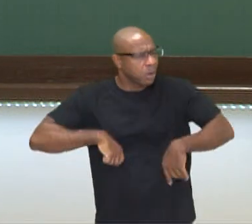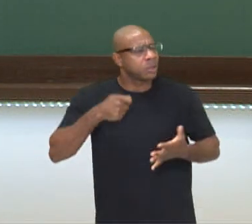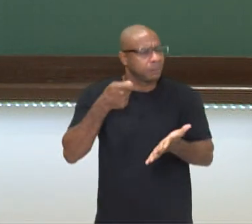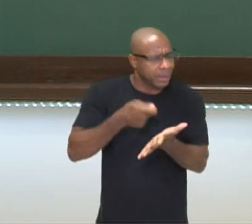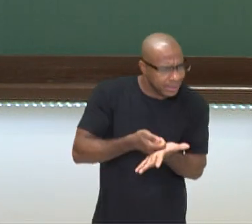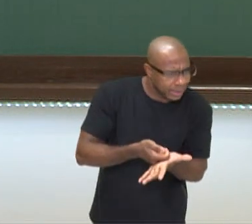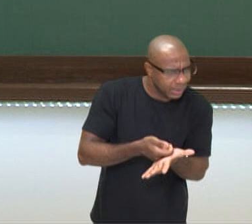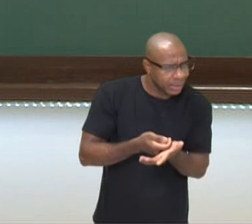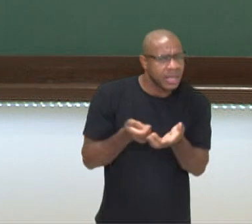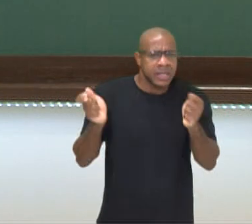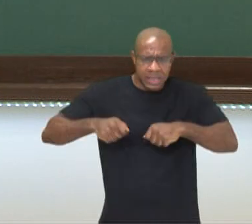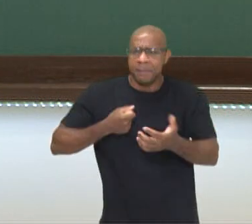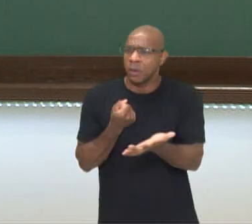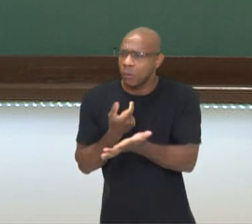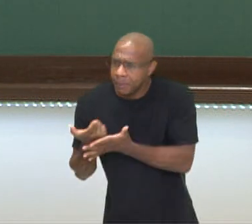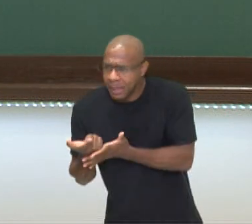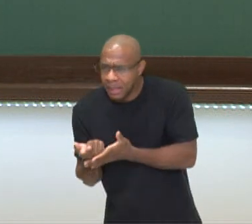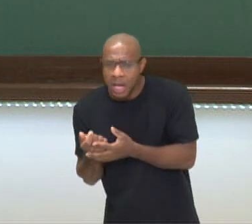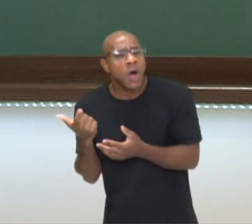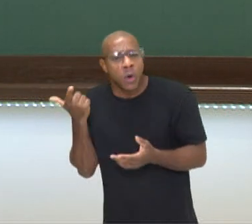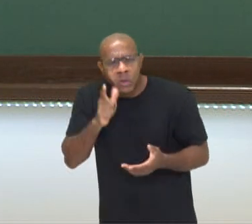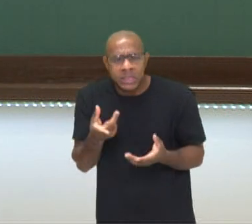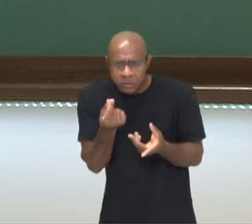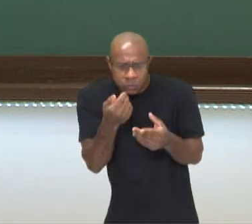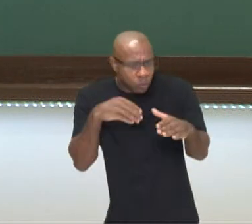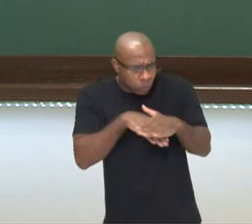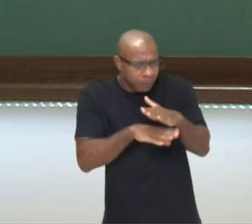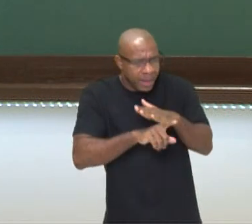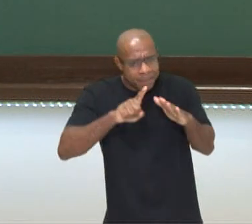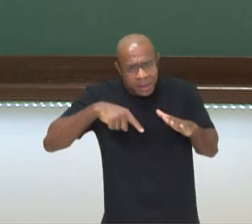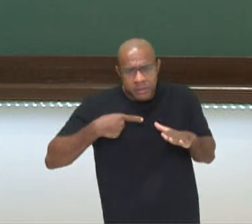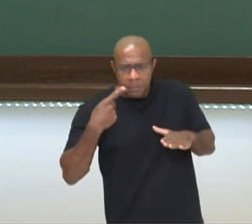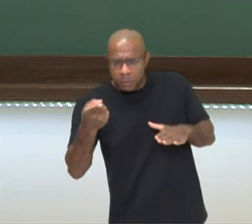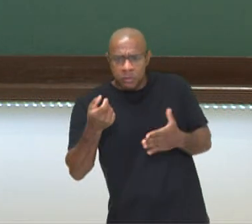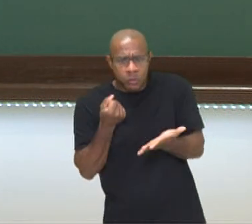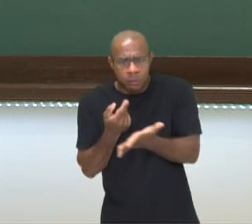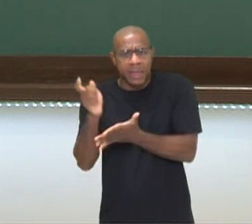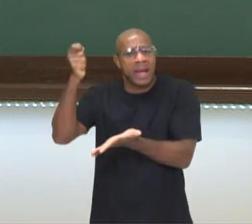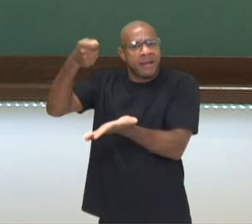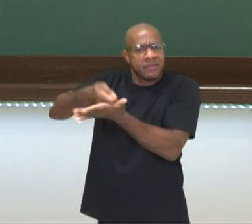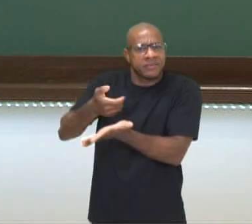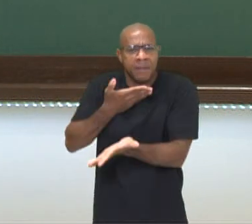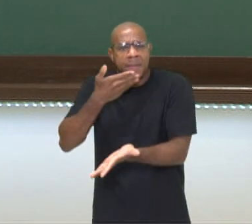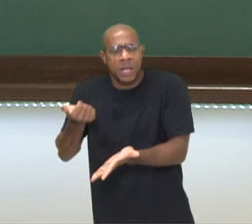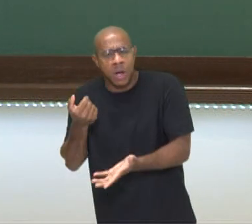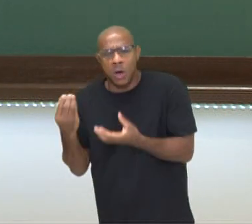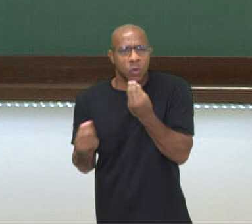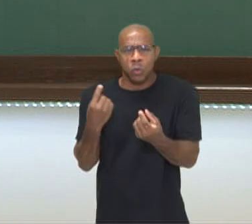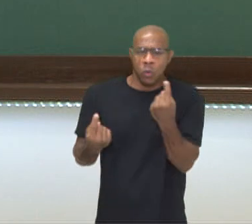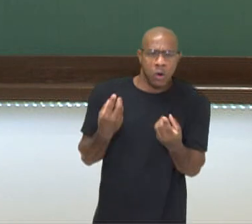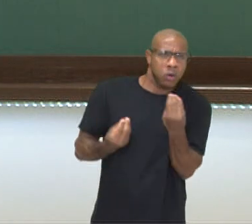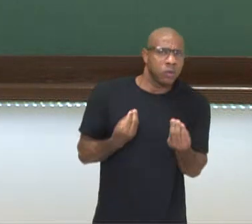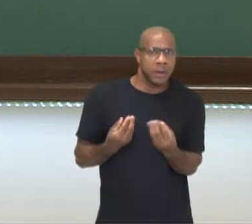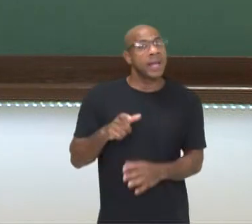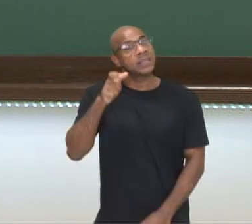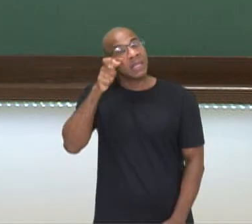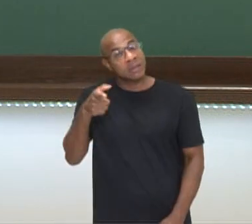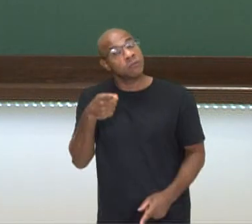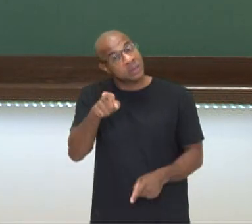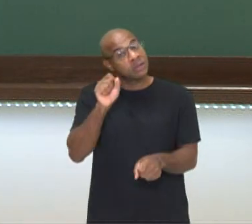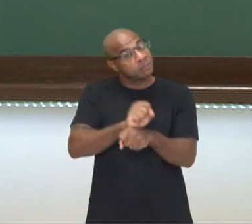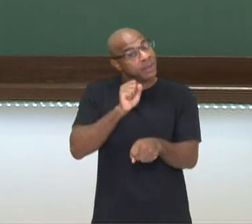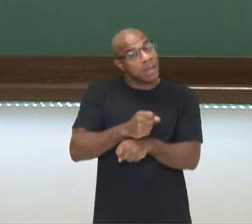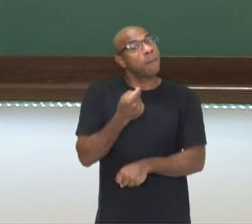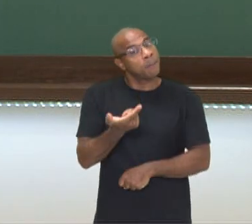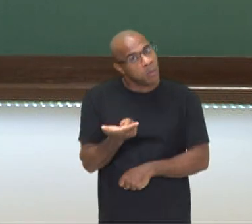momento? Eu consigo ajuntar e fazer esse pagamento depois, fazer essa compra depois? É mais interessante às vezes você esperar um